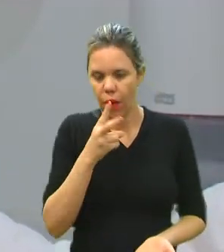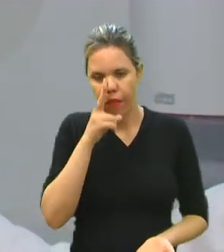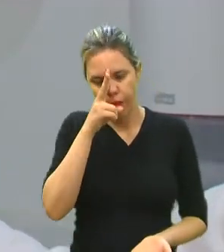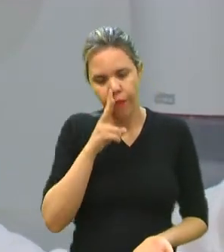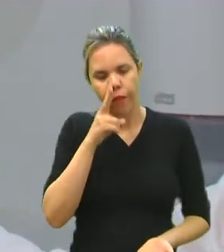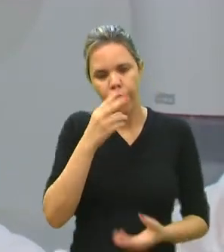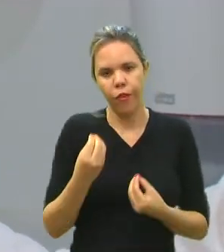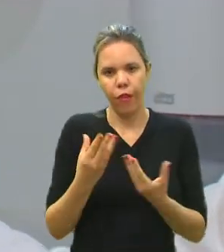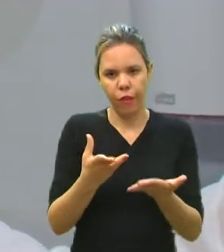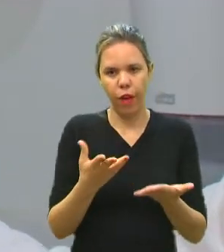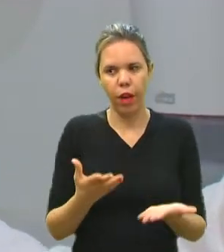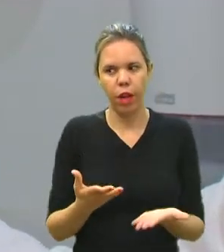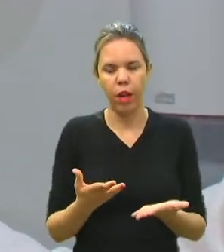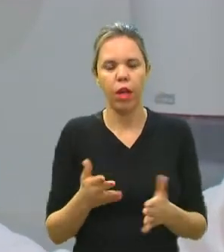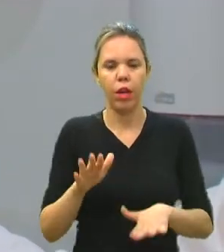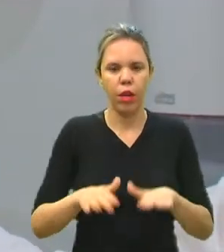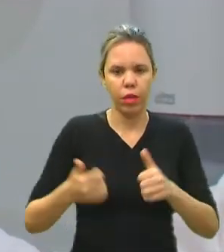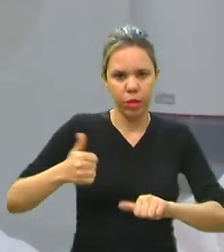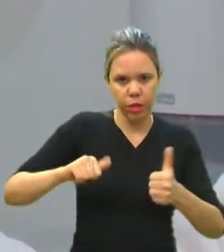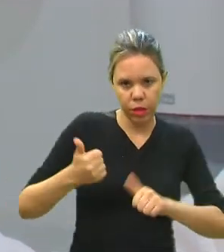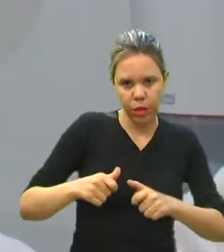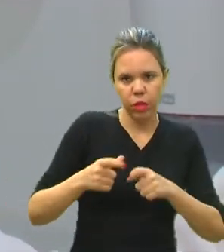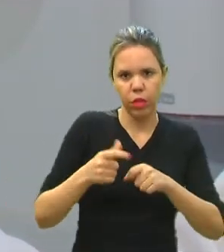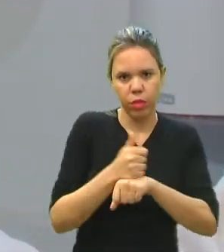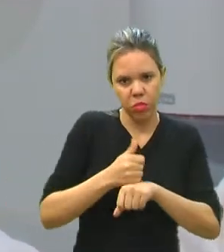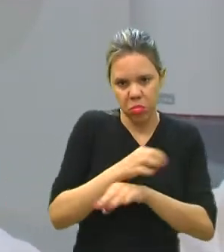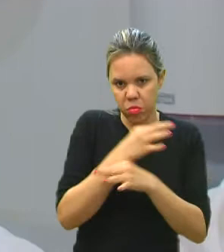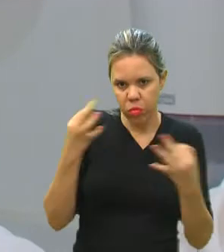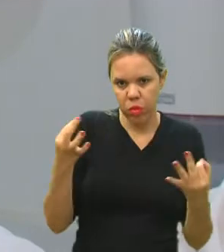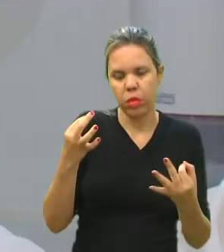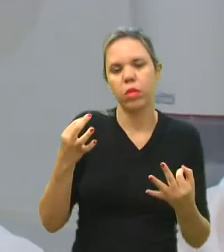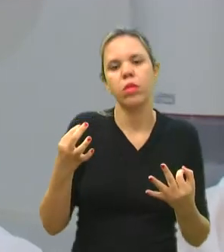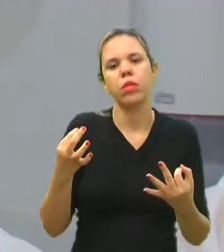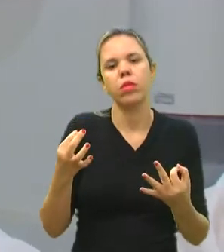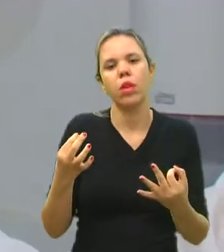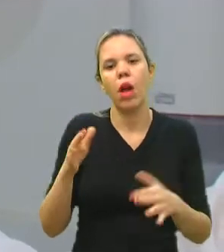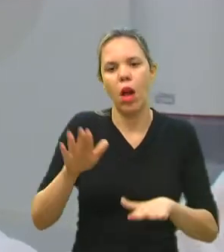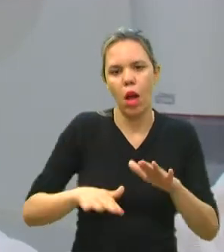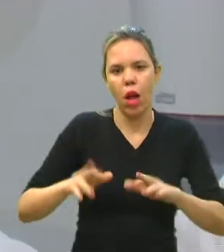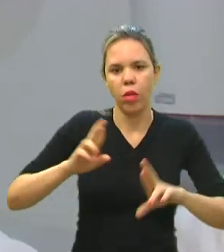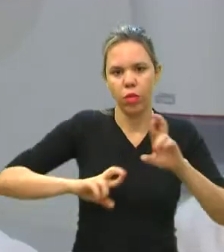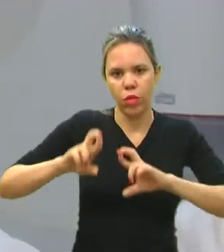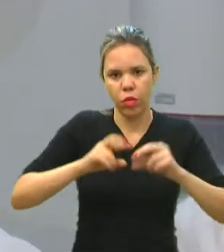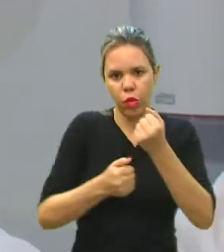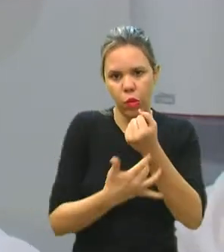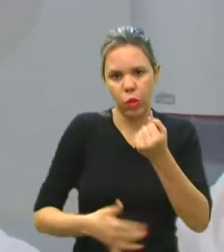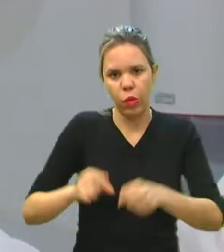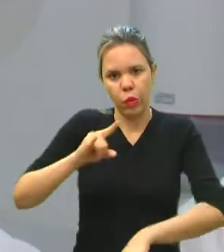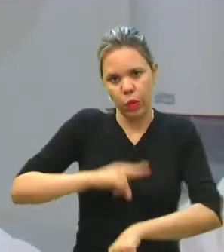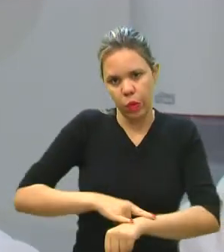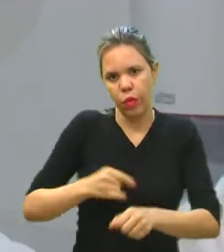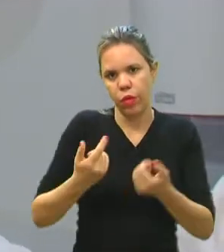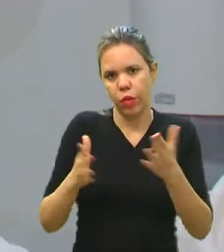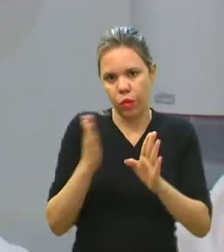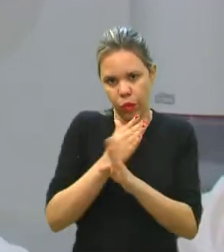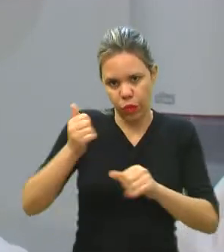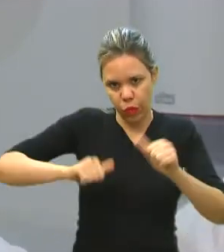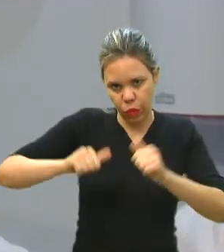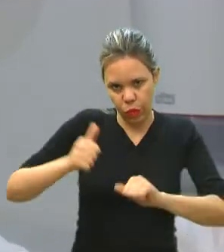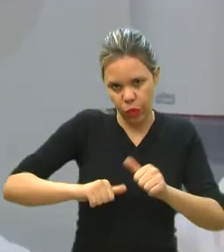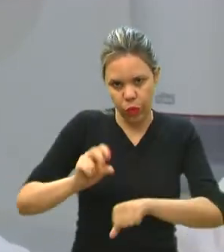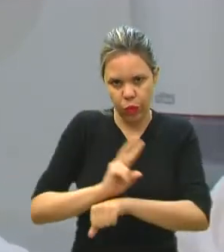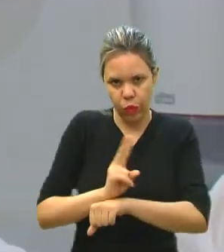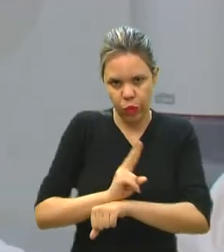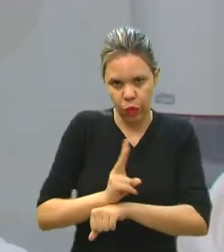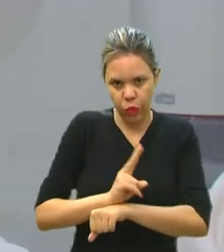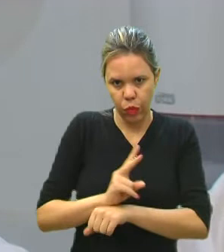Então, o anti-inflamatório tem que ser dado, mas com uma avaliação muito criteriosa e com a realização de alguns exames de sangue, de urina, para a